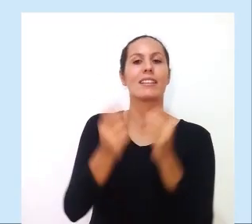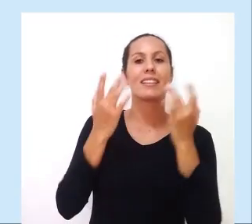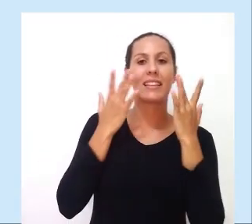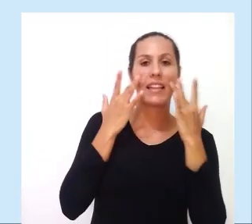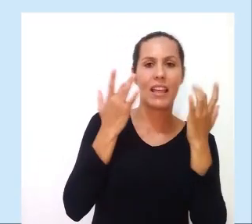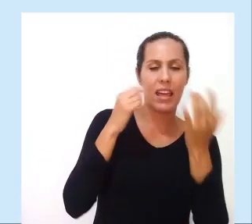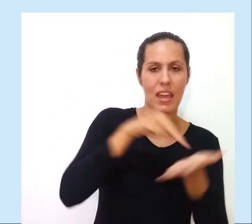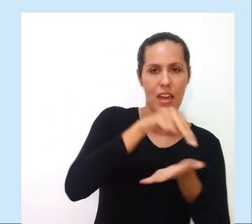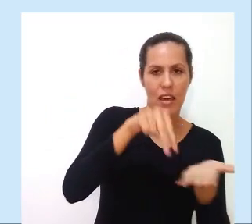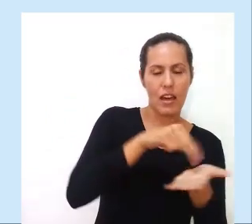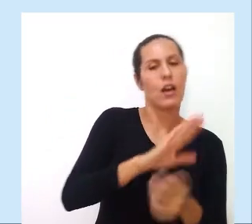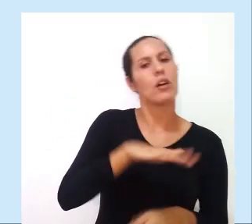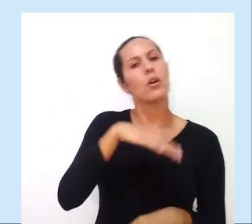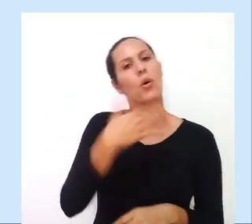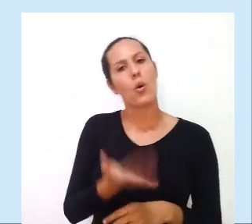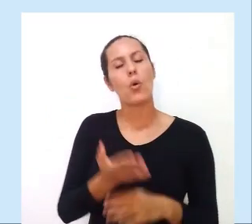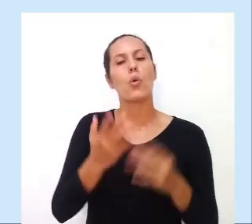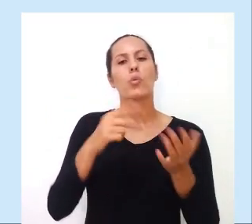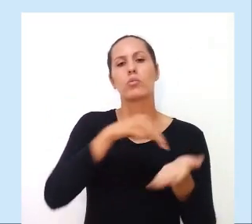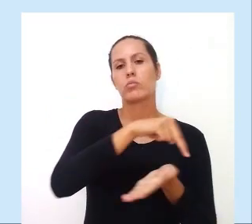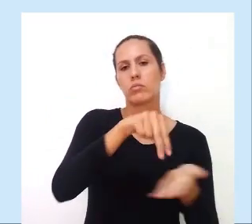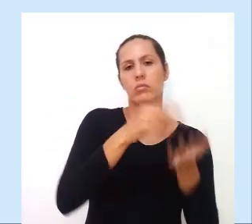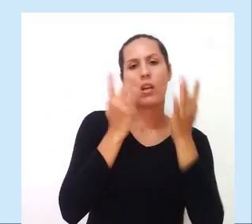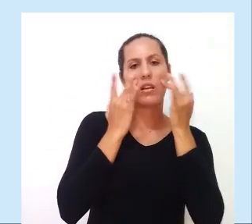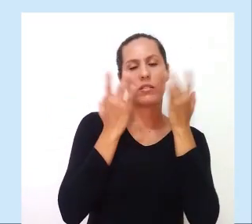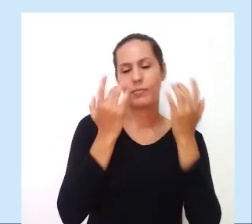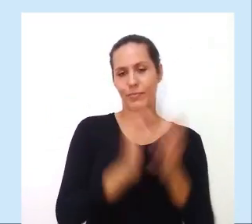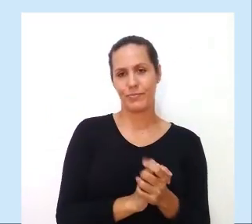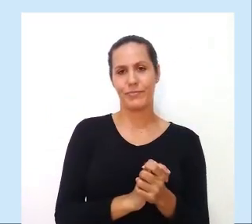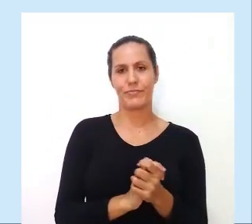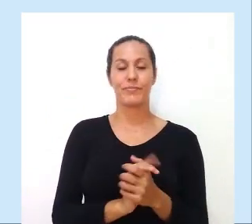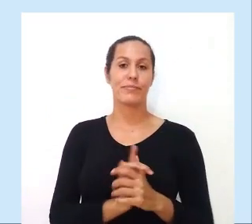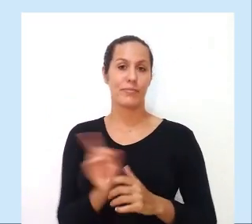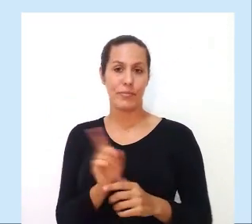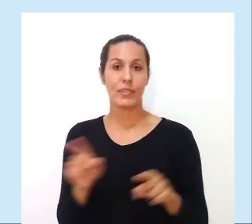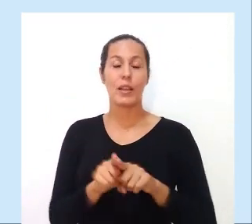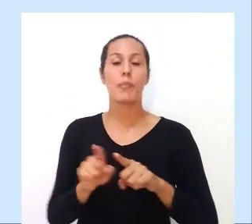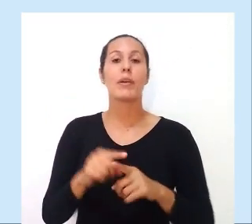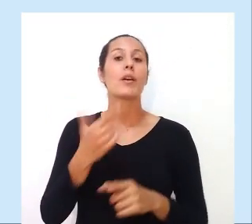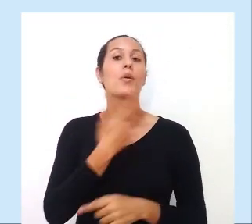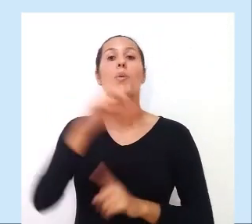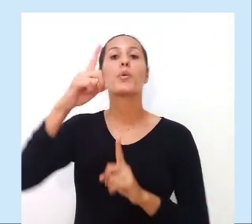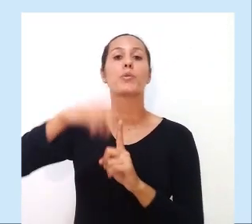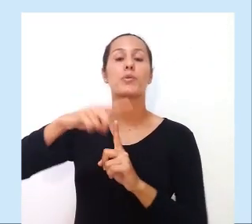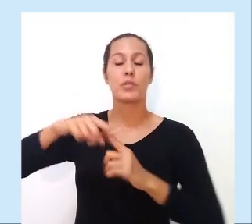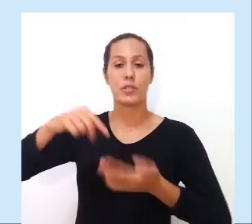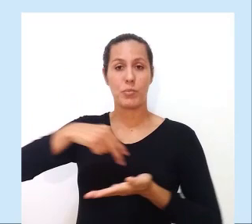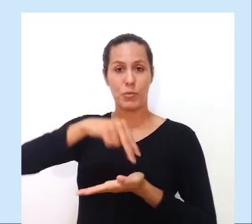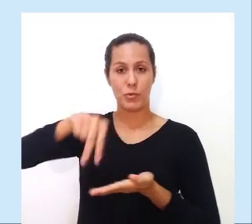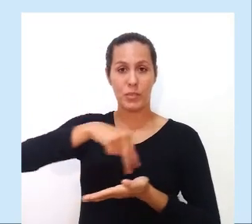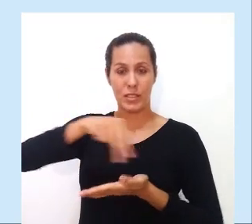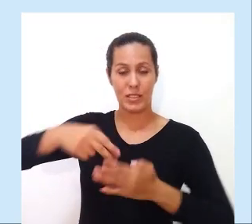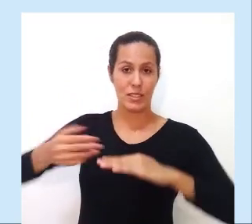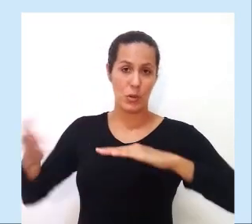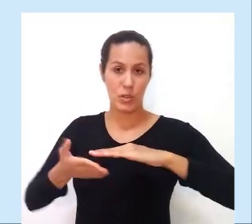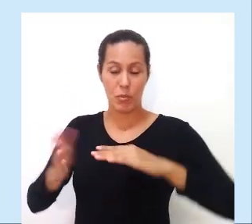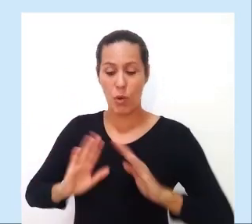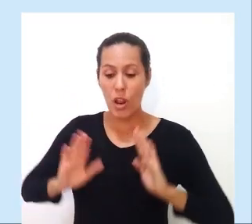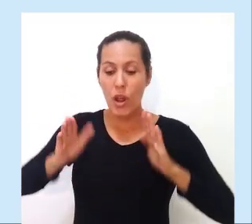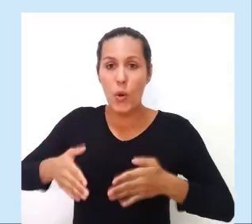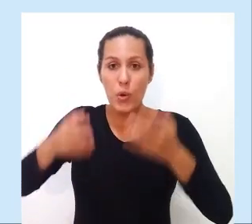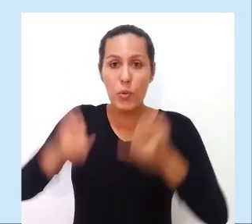dança teatro ou dança teatral. Além disso tudo, nós temos a dança contemporânea, só que a gente não vai falar hoje da